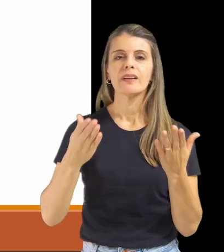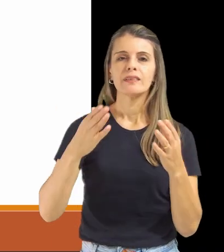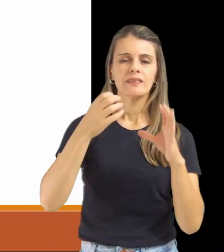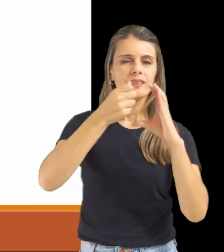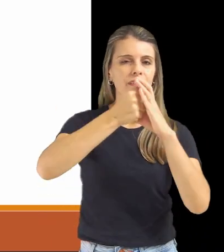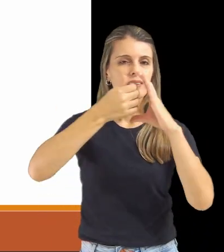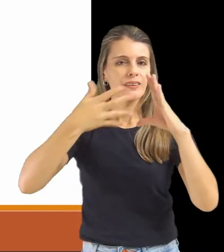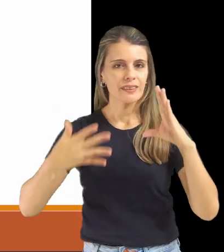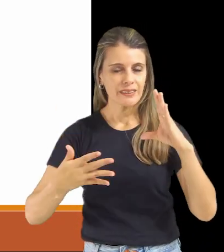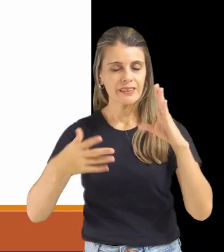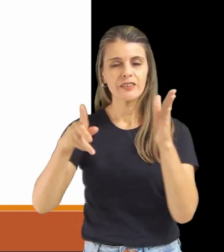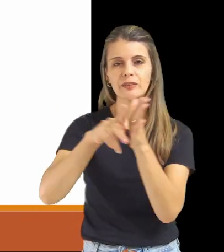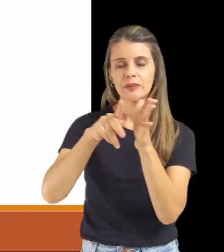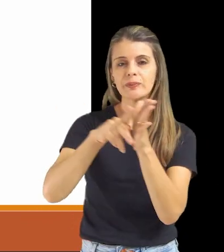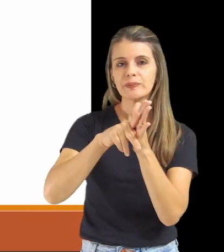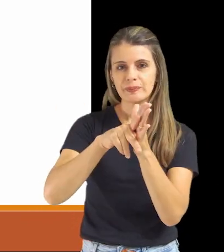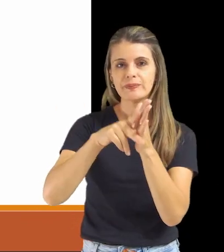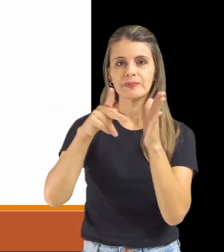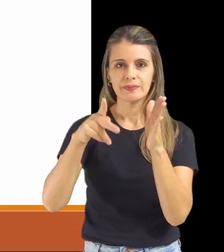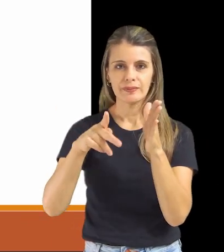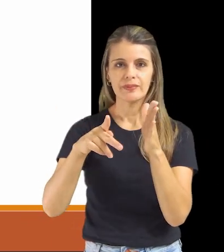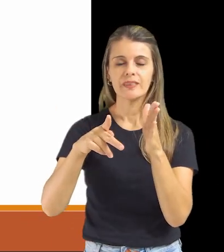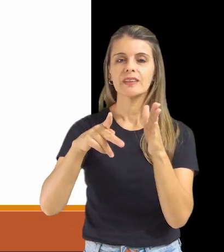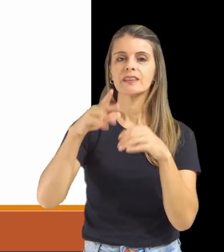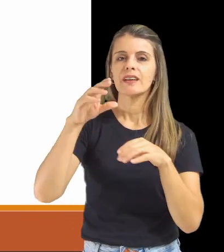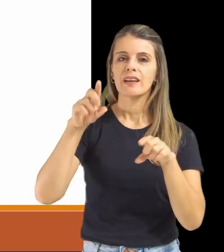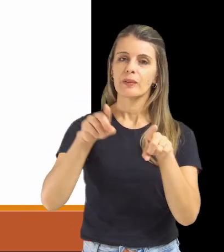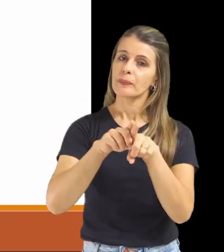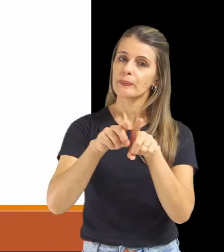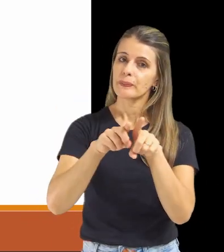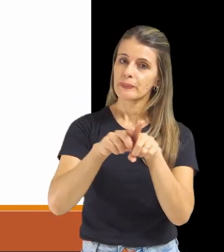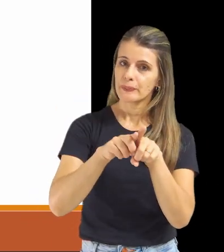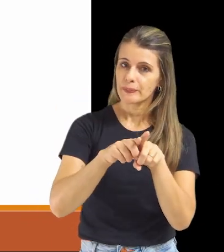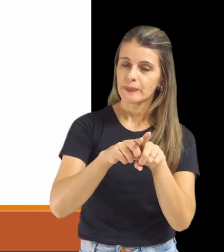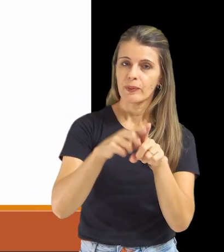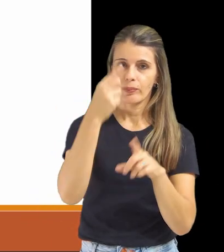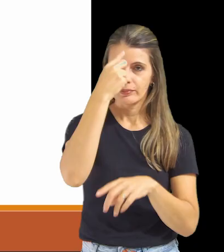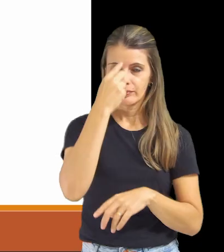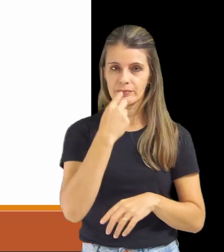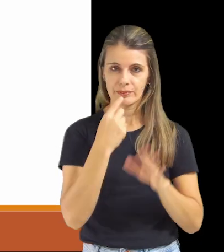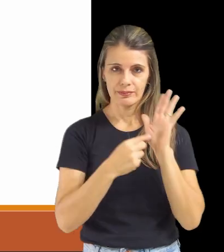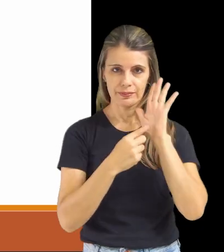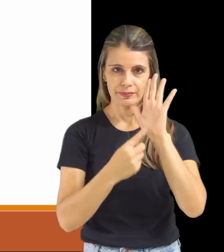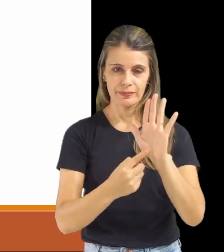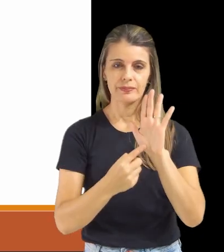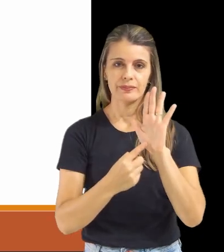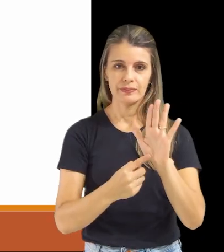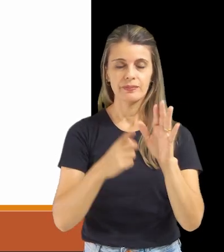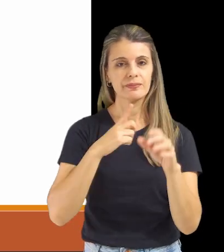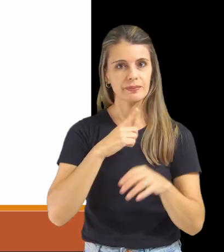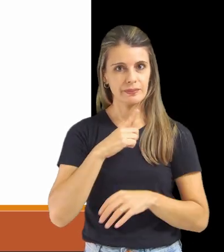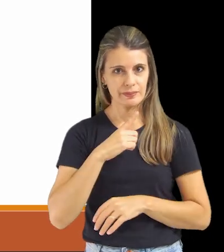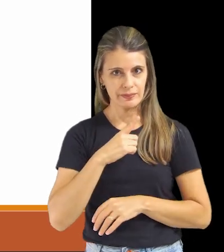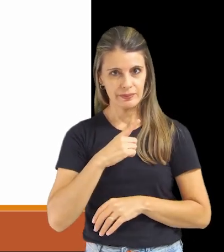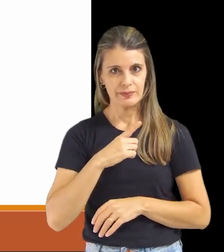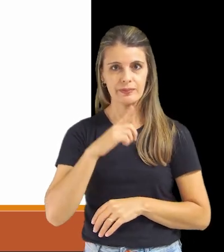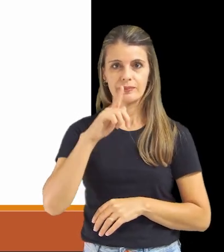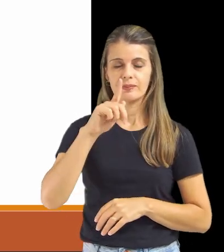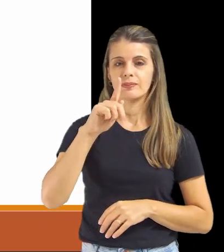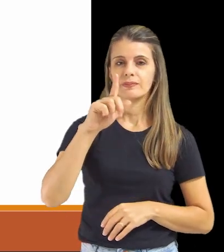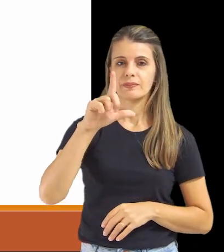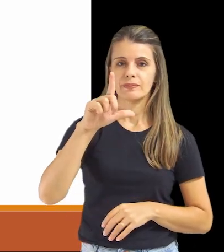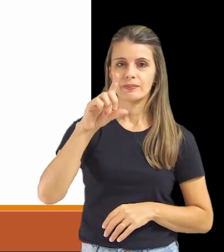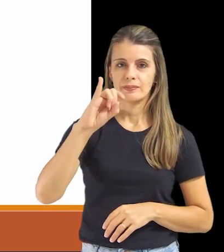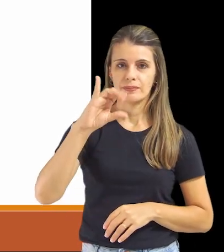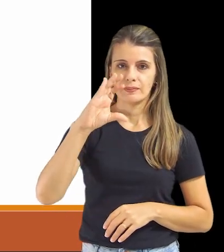de um ácido graxo é ele pertencer à função ácido carboxílico. Então, nessa imagem eu tenho o ácido graxo mais um